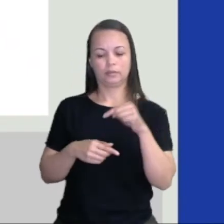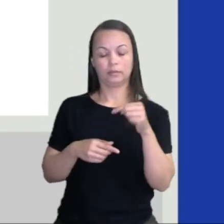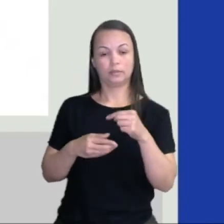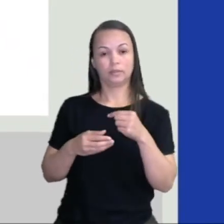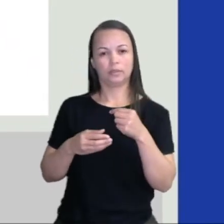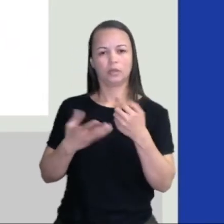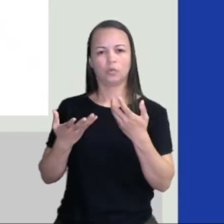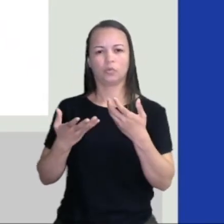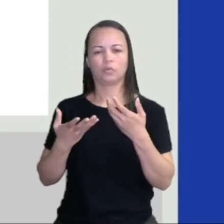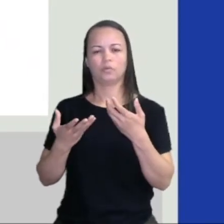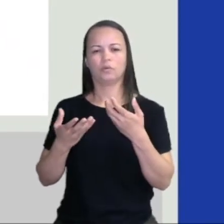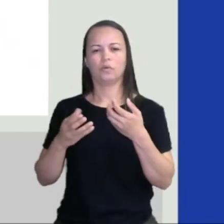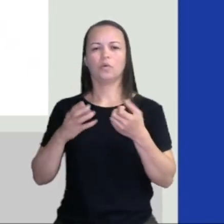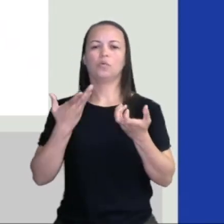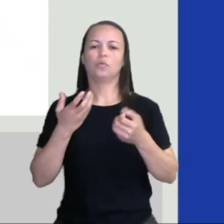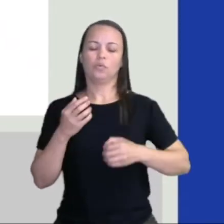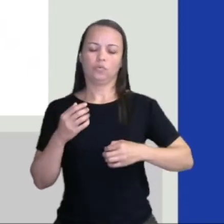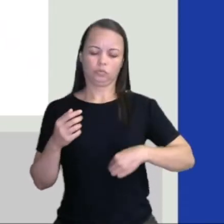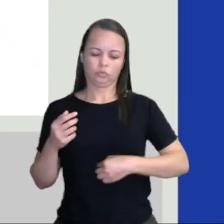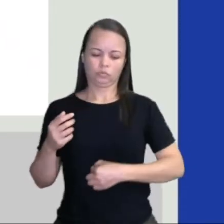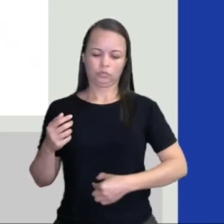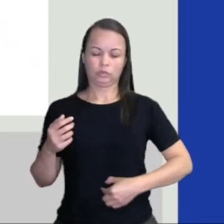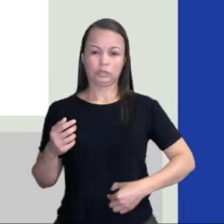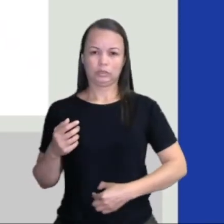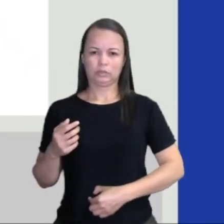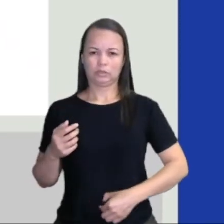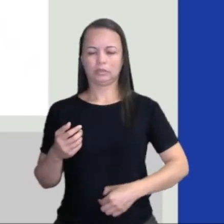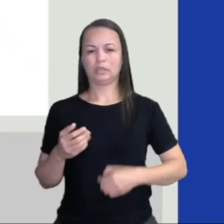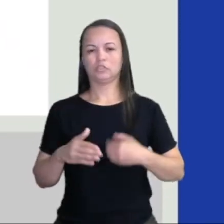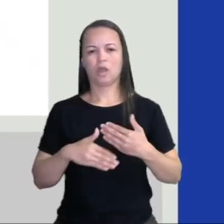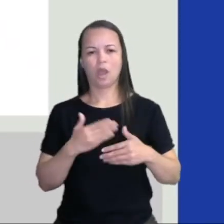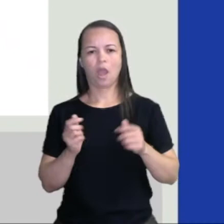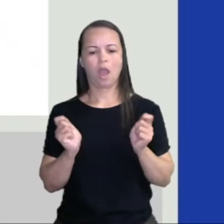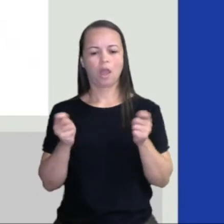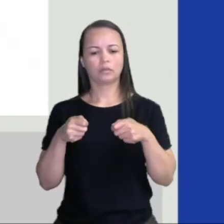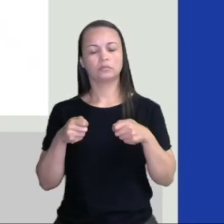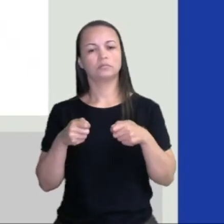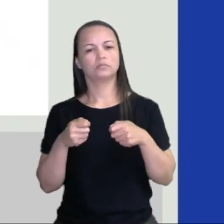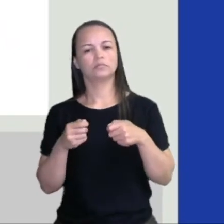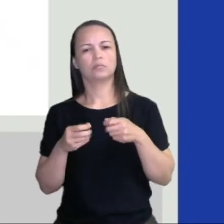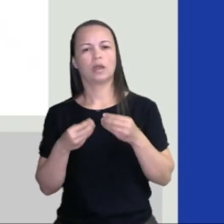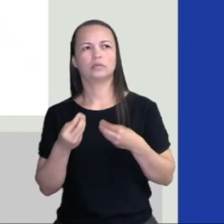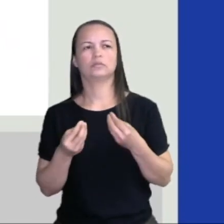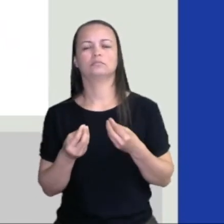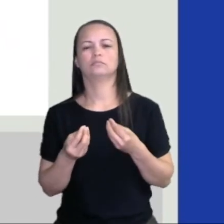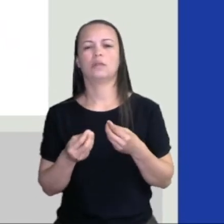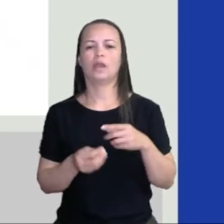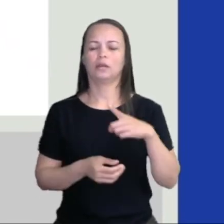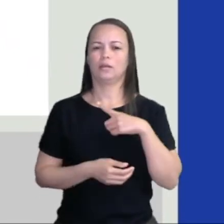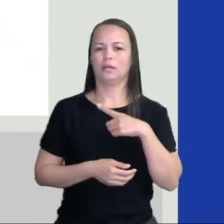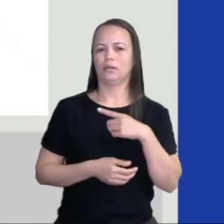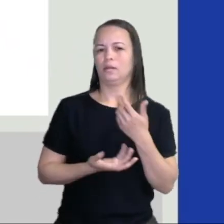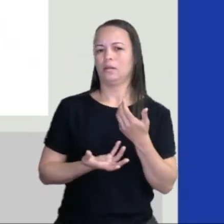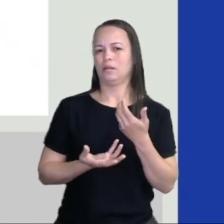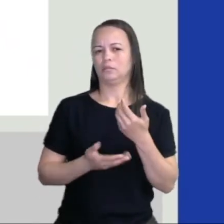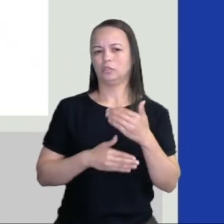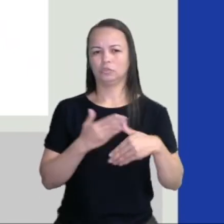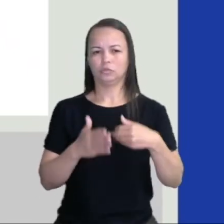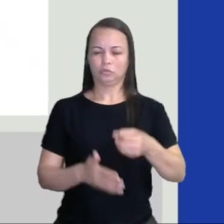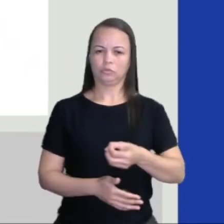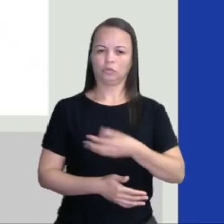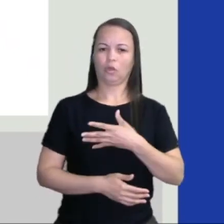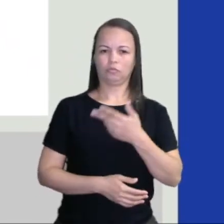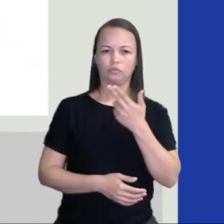tráfego gastrointestinal esteja apto para a aquisição de novos